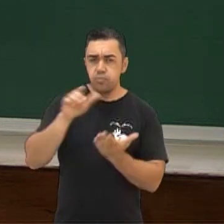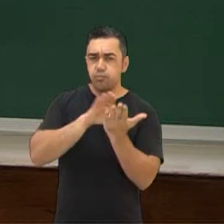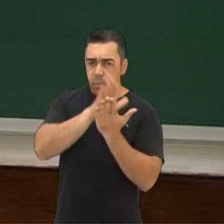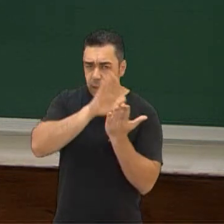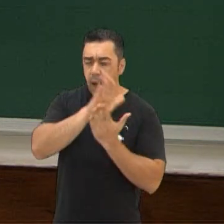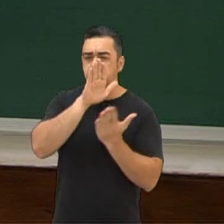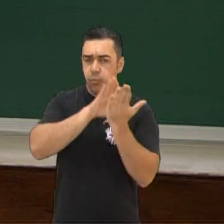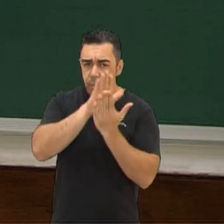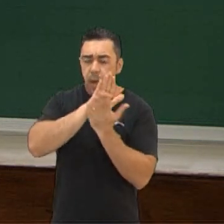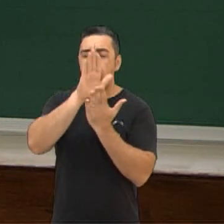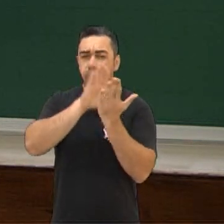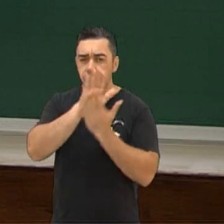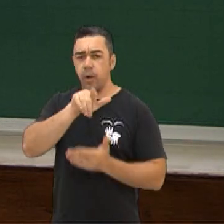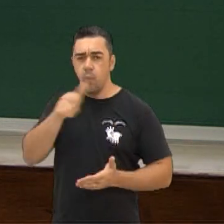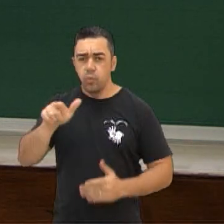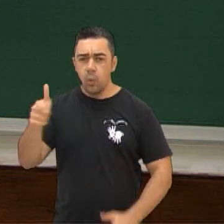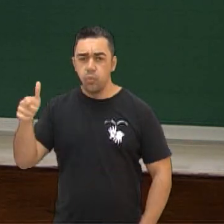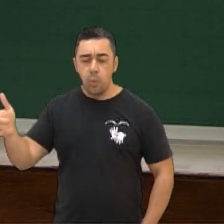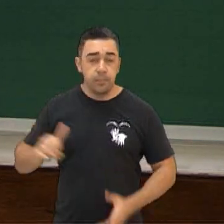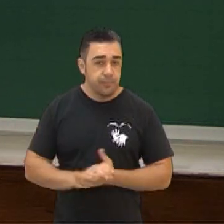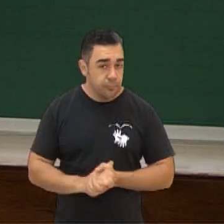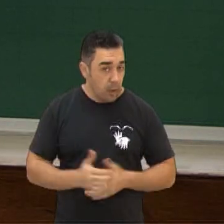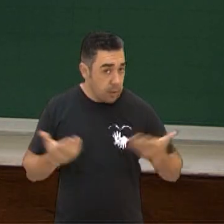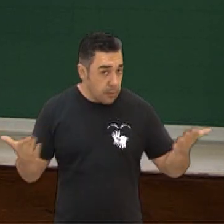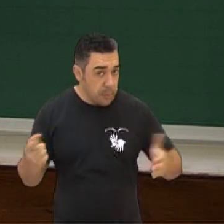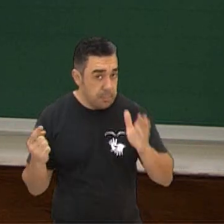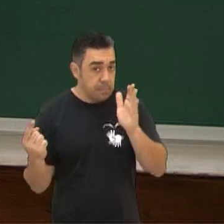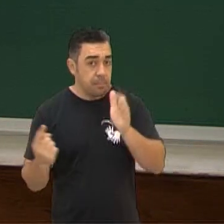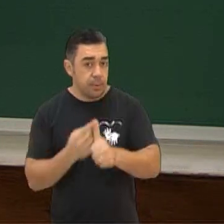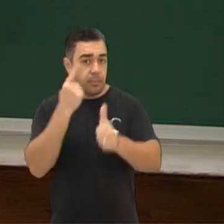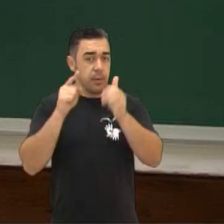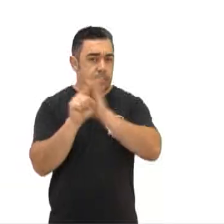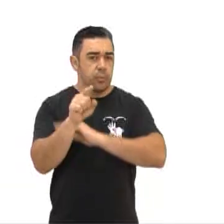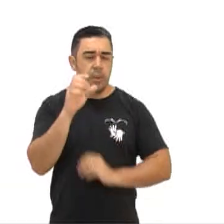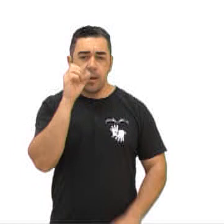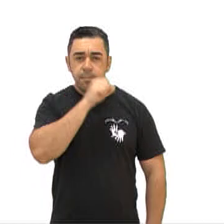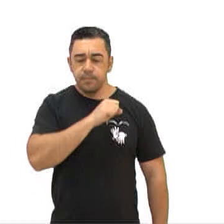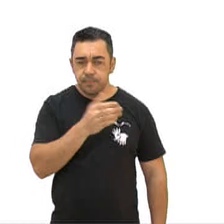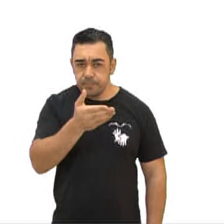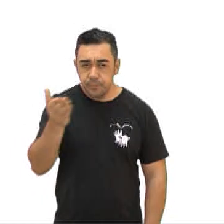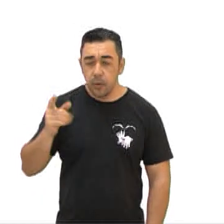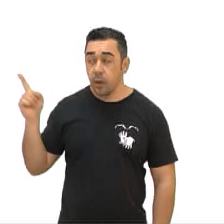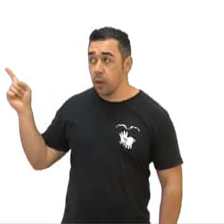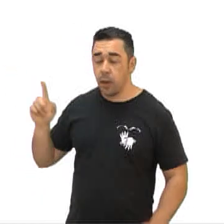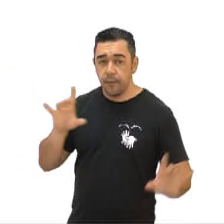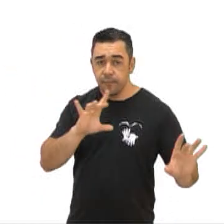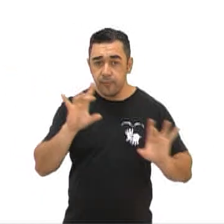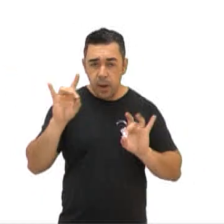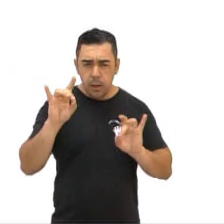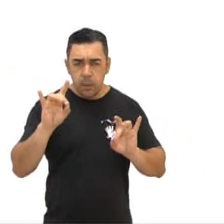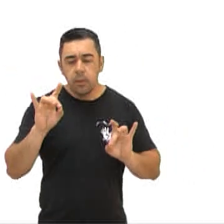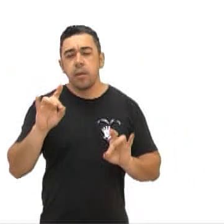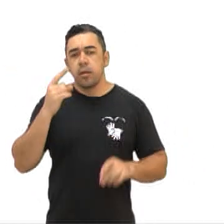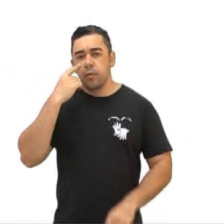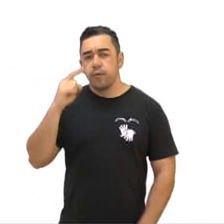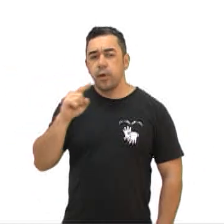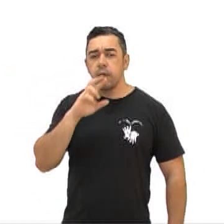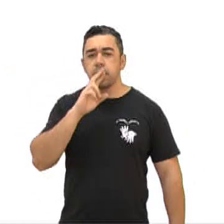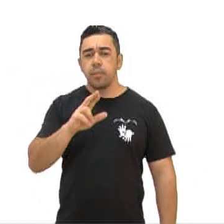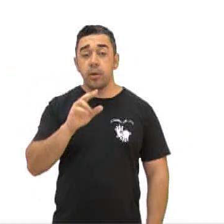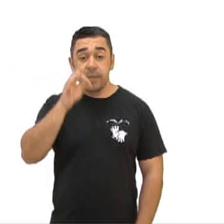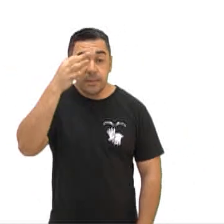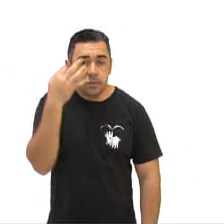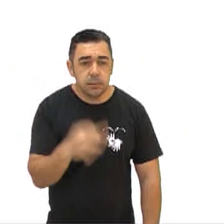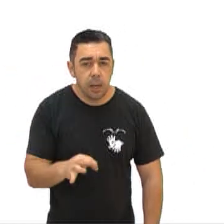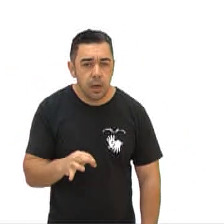outras edições, ok? Então vamos ao nosso primeiro quiz, jogo rápido. Considere o fragmento em destaque e assinale a